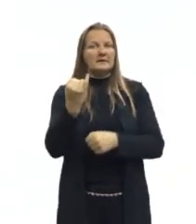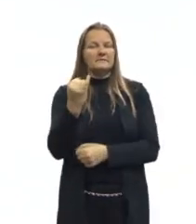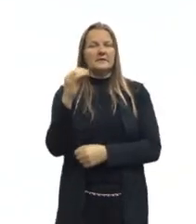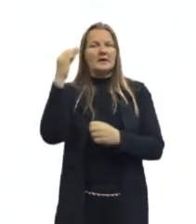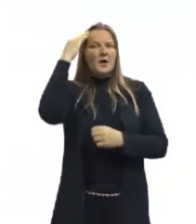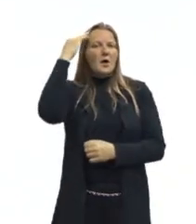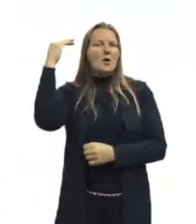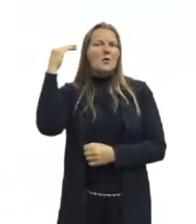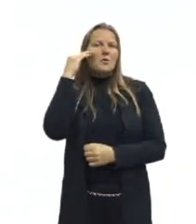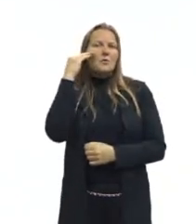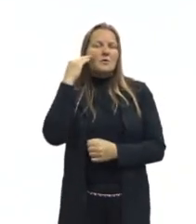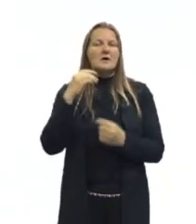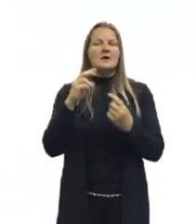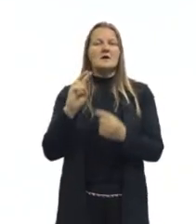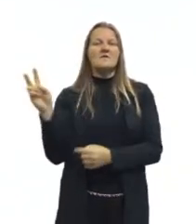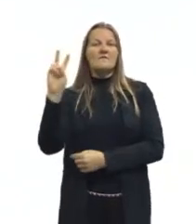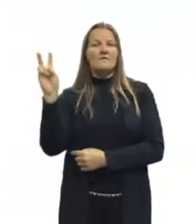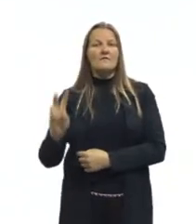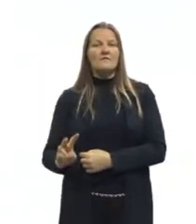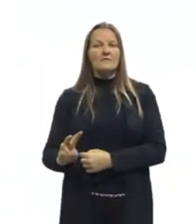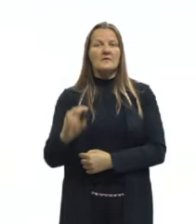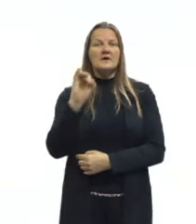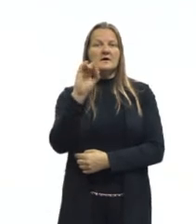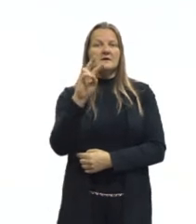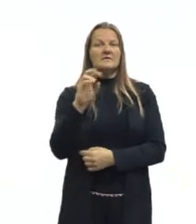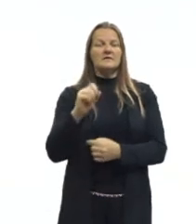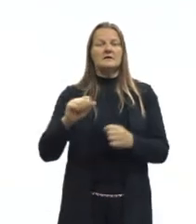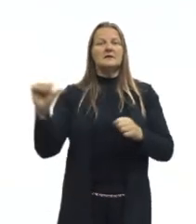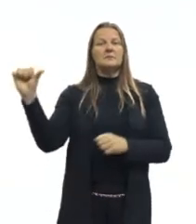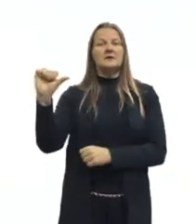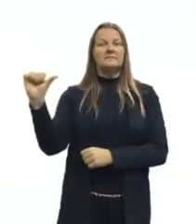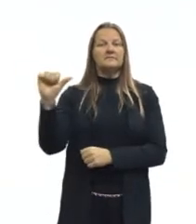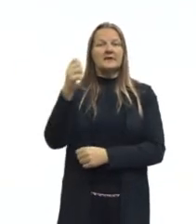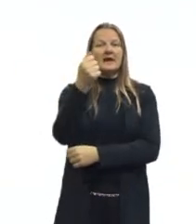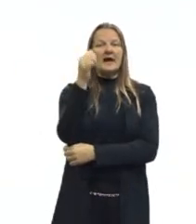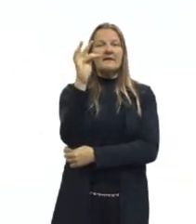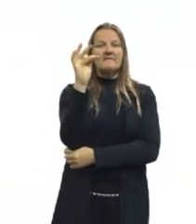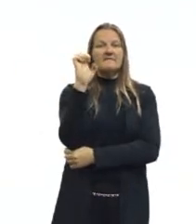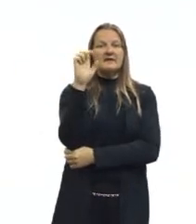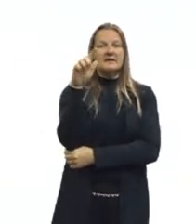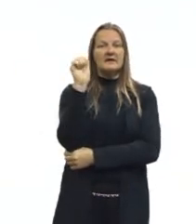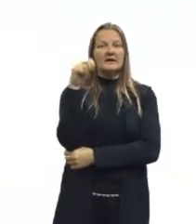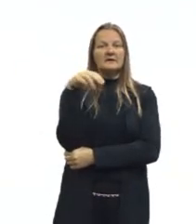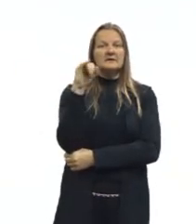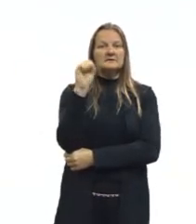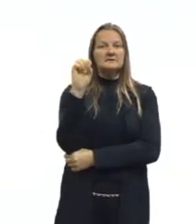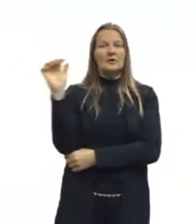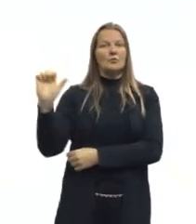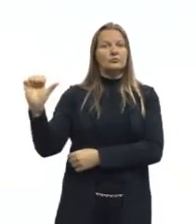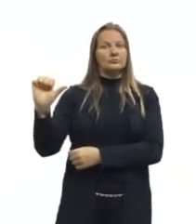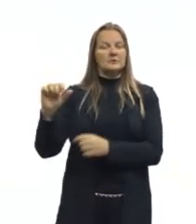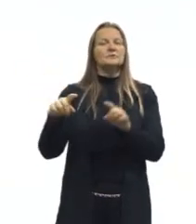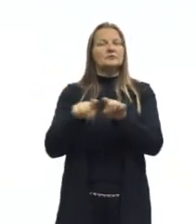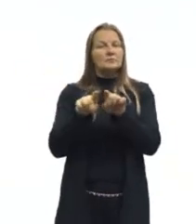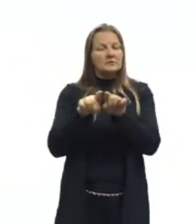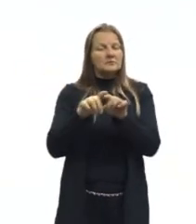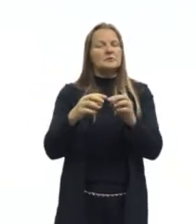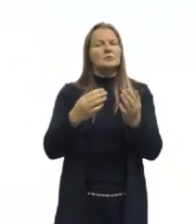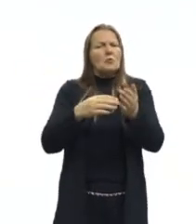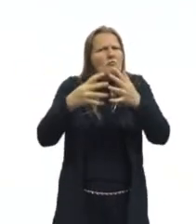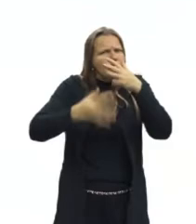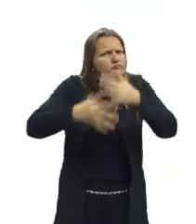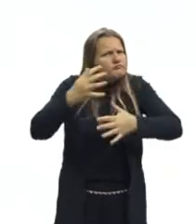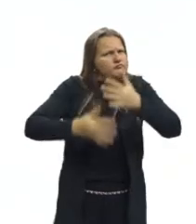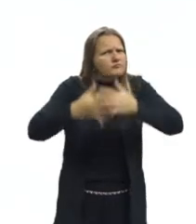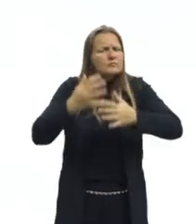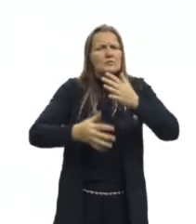Coreia do Vietnã e do Afeganistão também alguns conflitos importantes